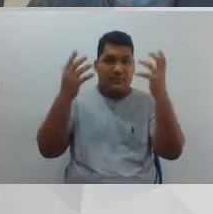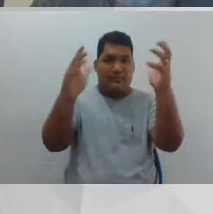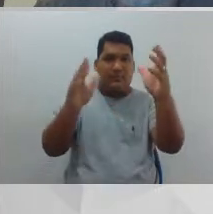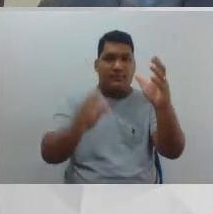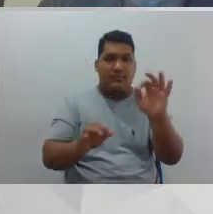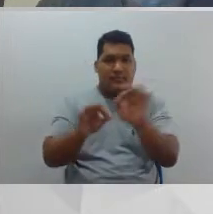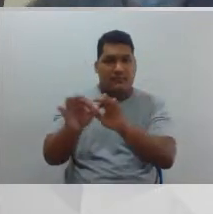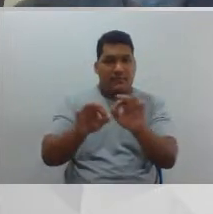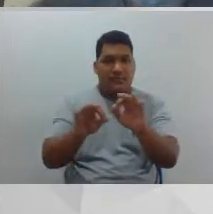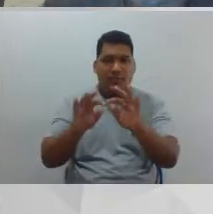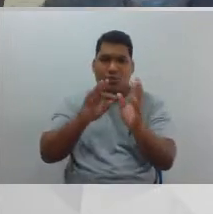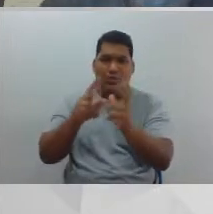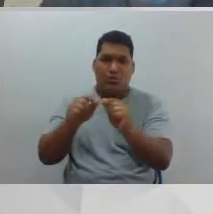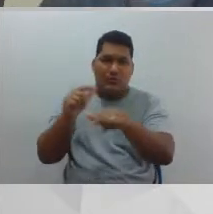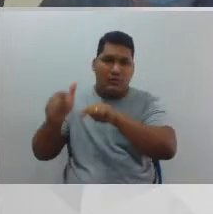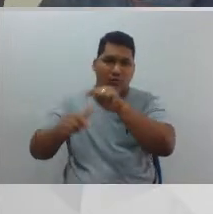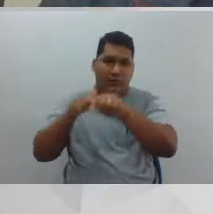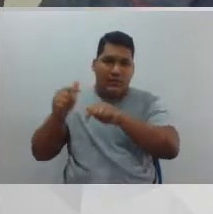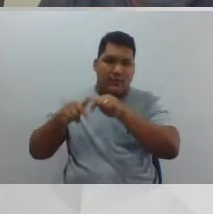essas.